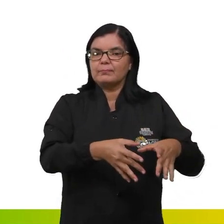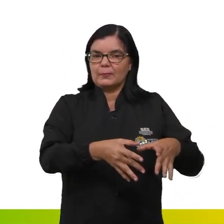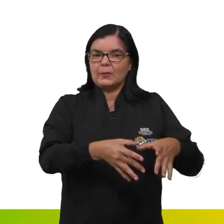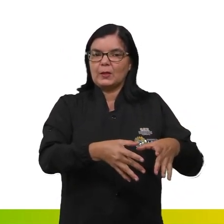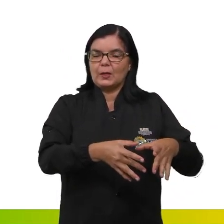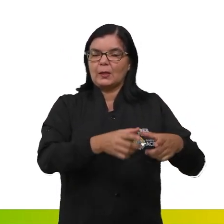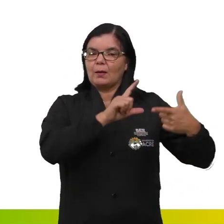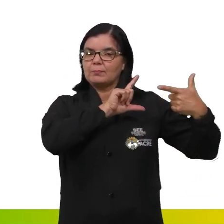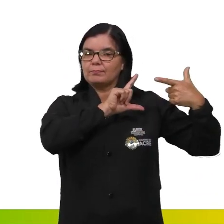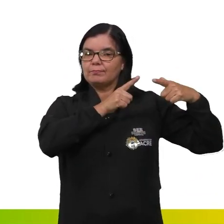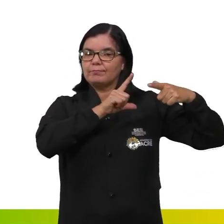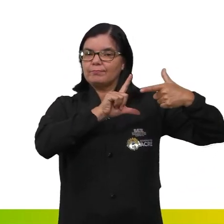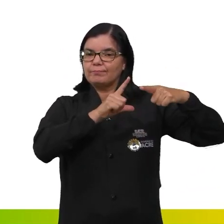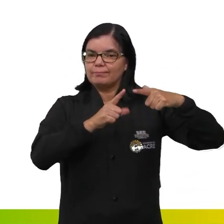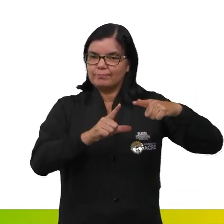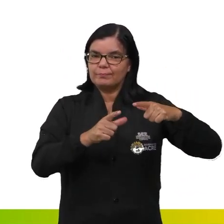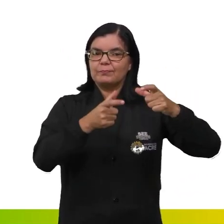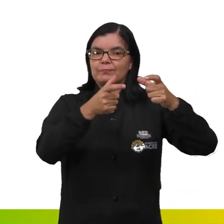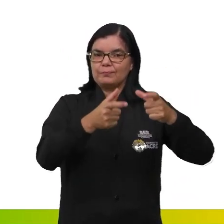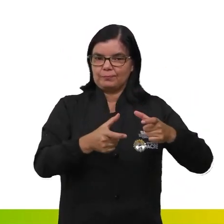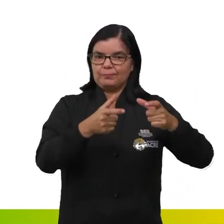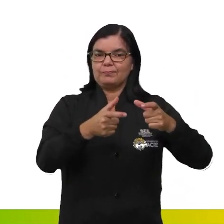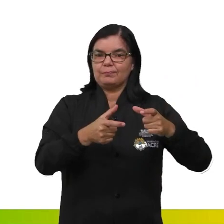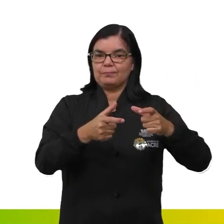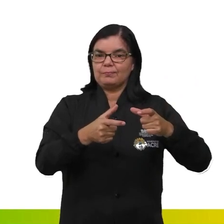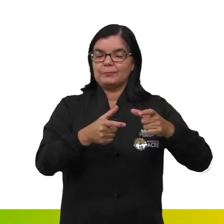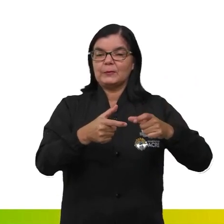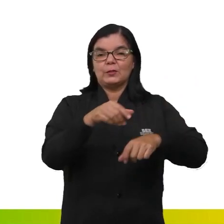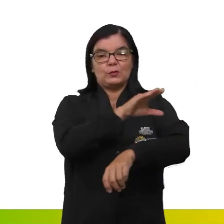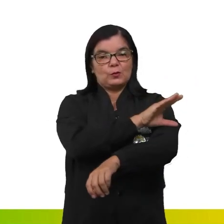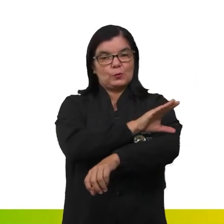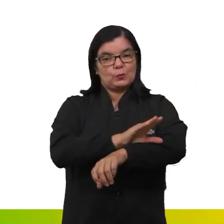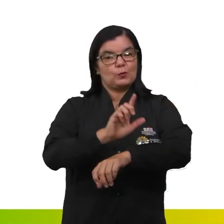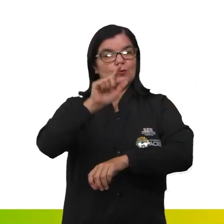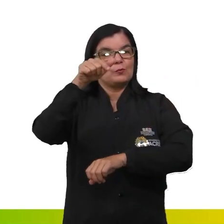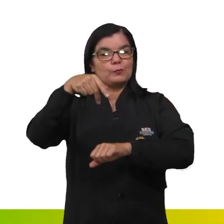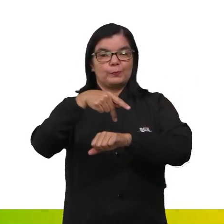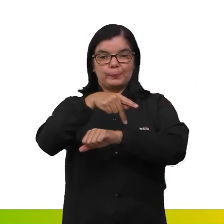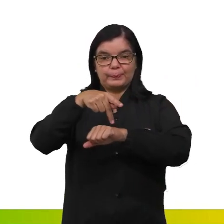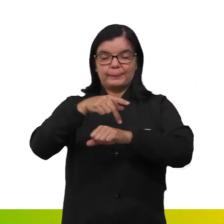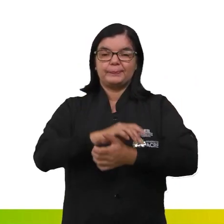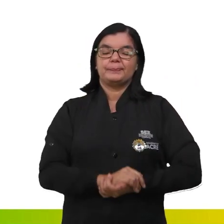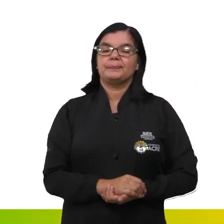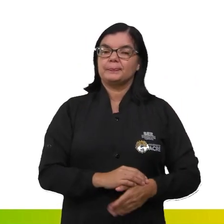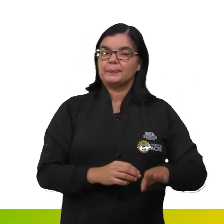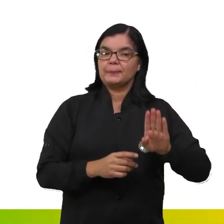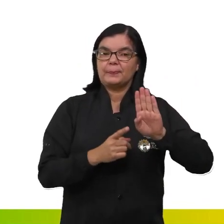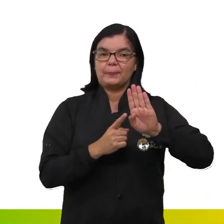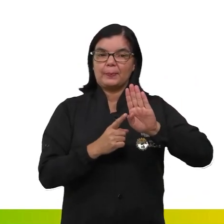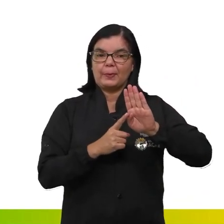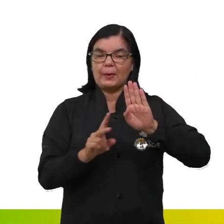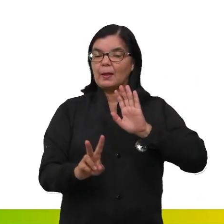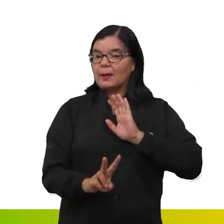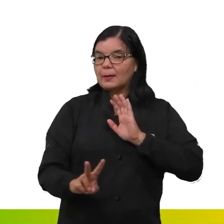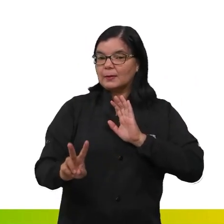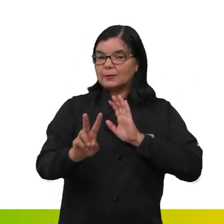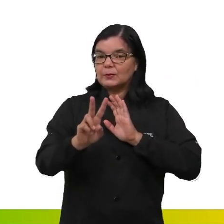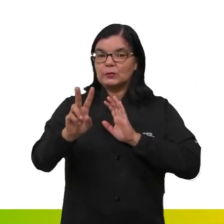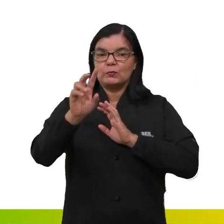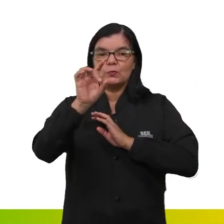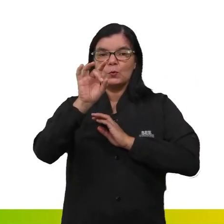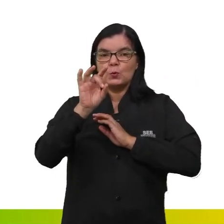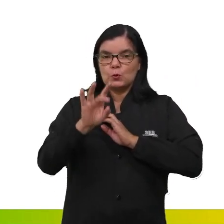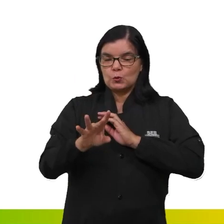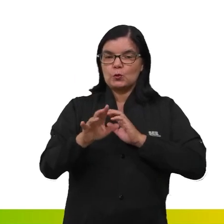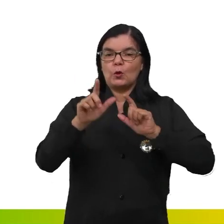das tradições locais em favor de culturas estrangeiras. Letra B, a valorização exclusiva